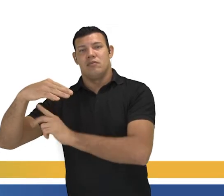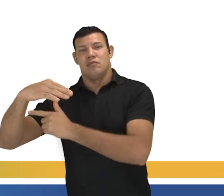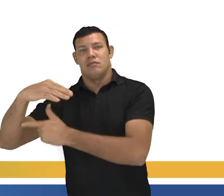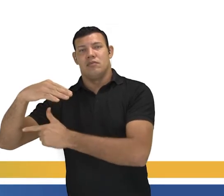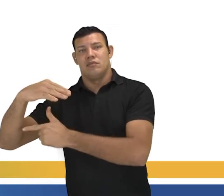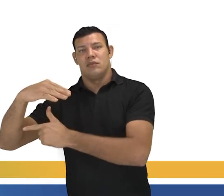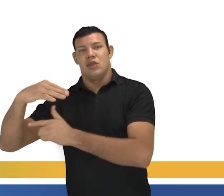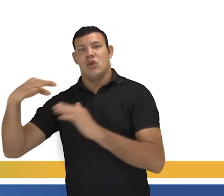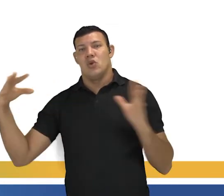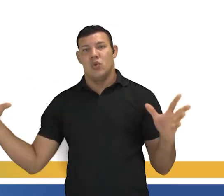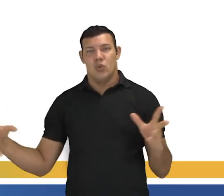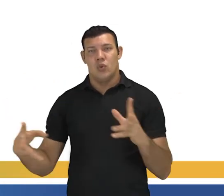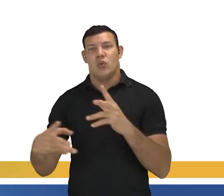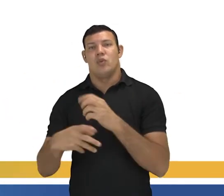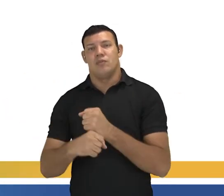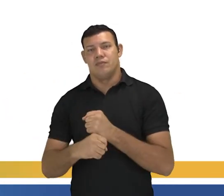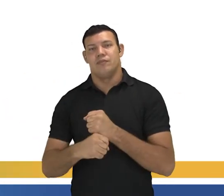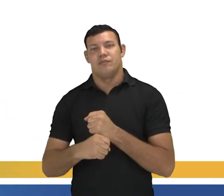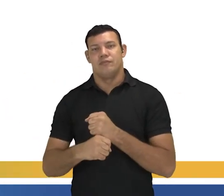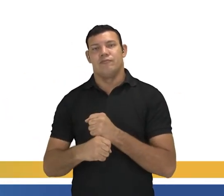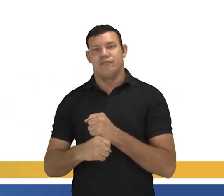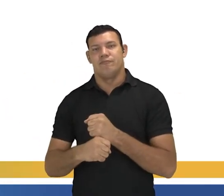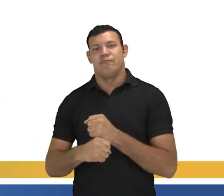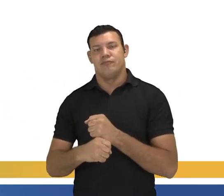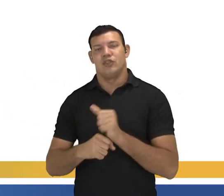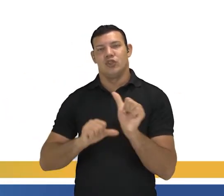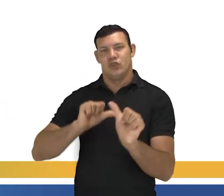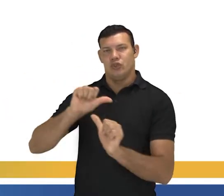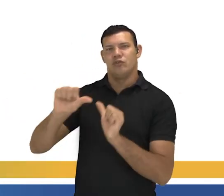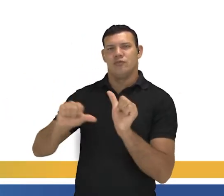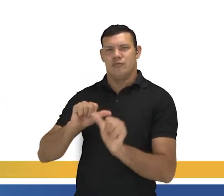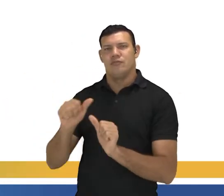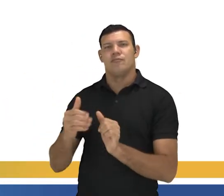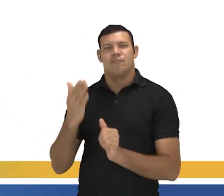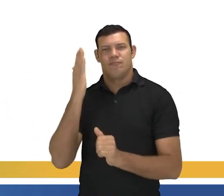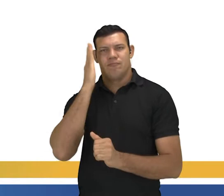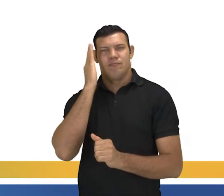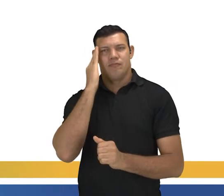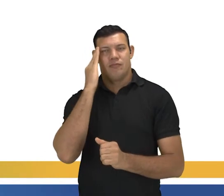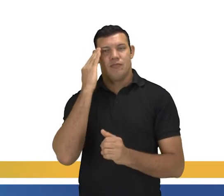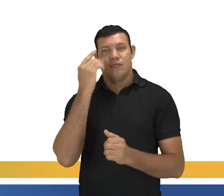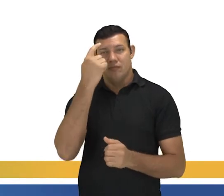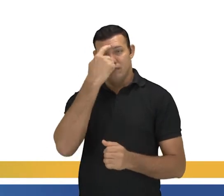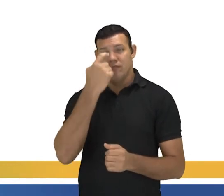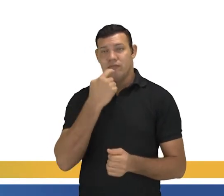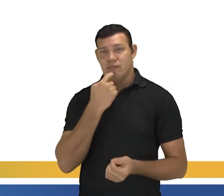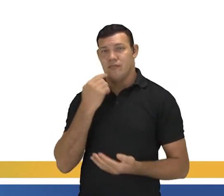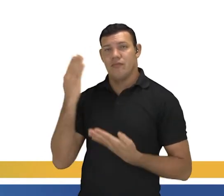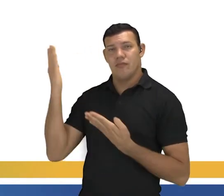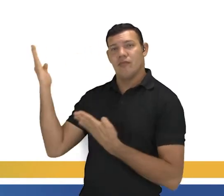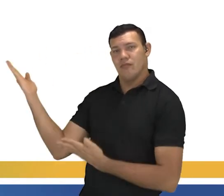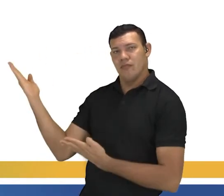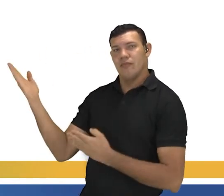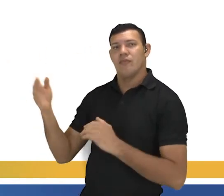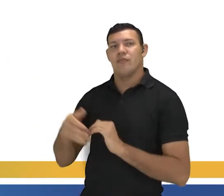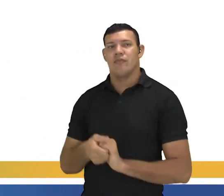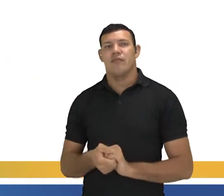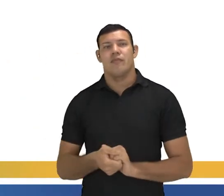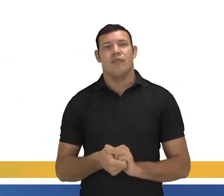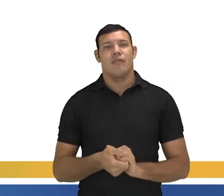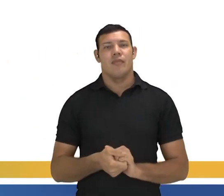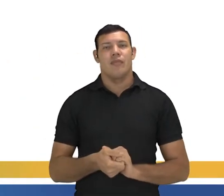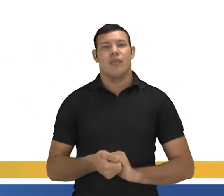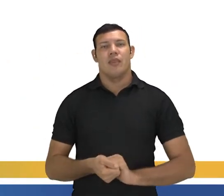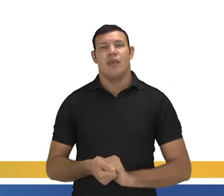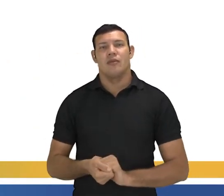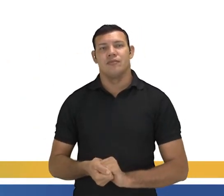a soma, só que do seu inverso. Então vai ficar uma fração, conforme o slide está mostrando para nós. 1 sobre